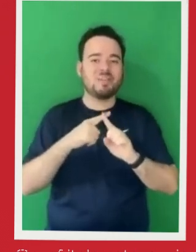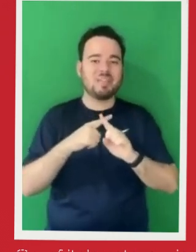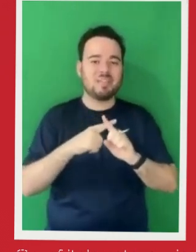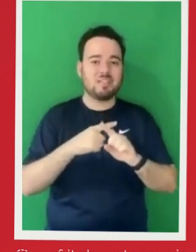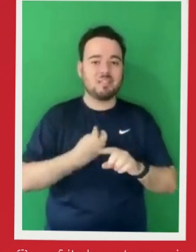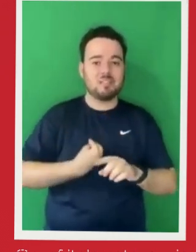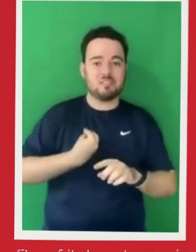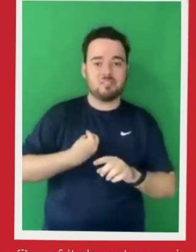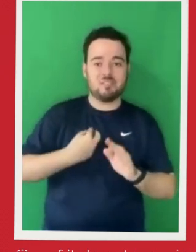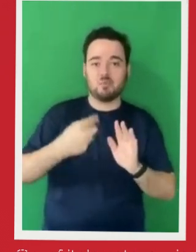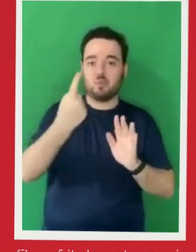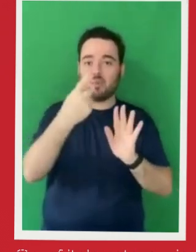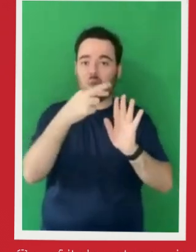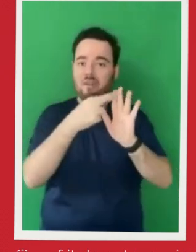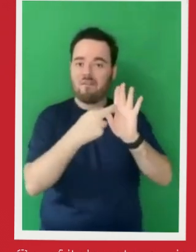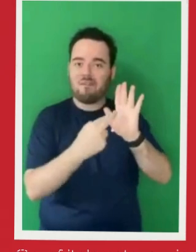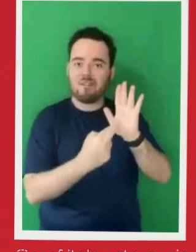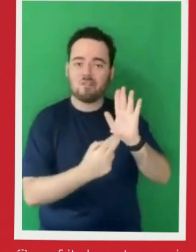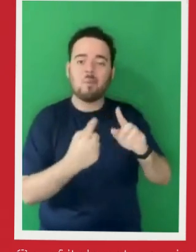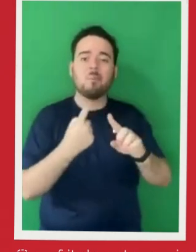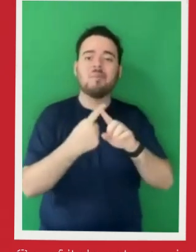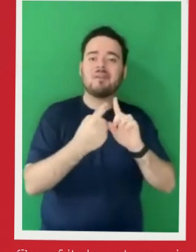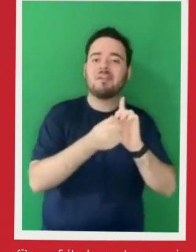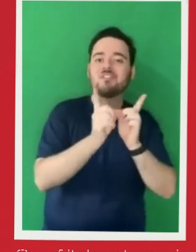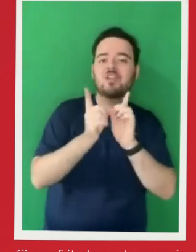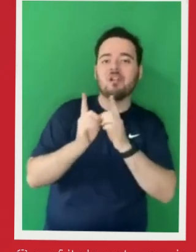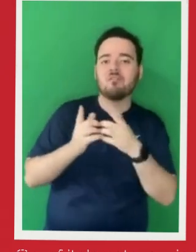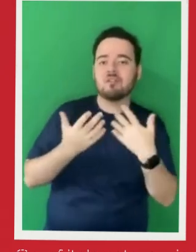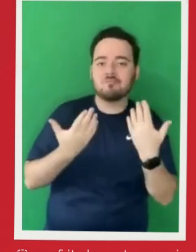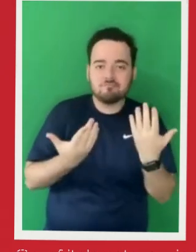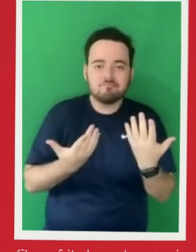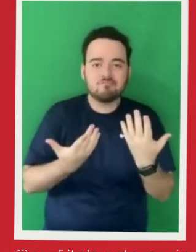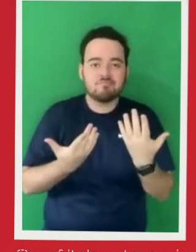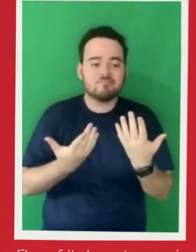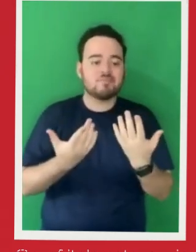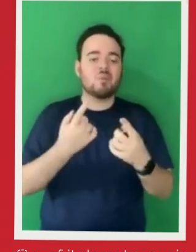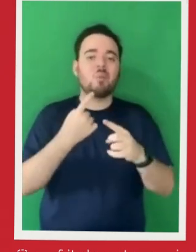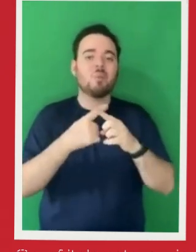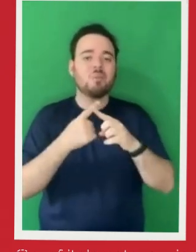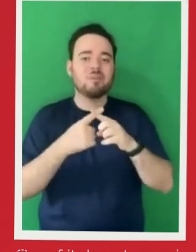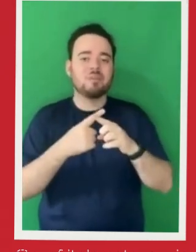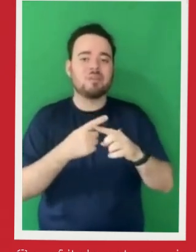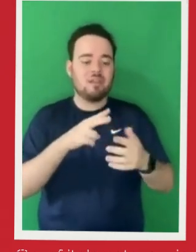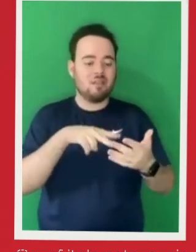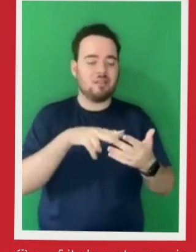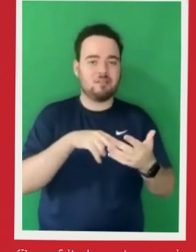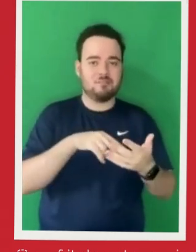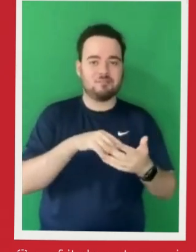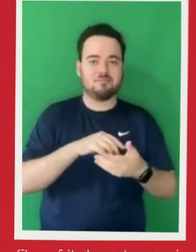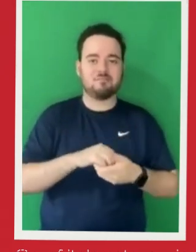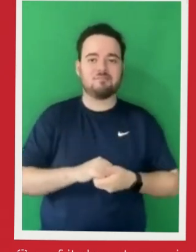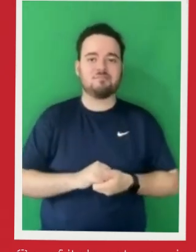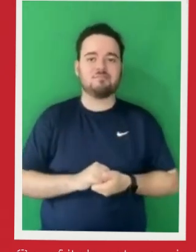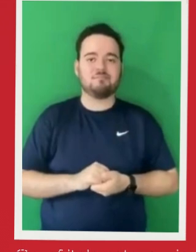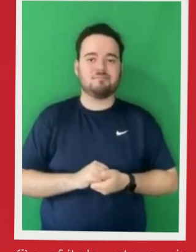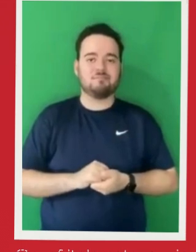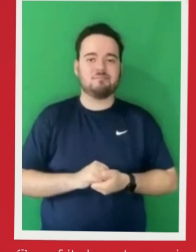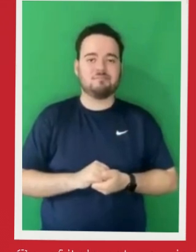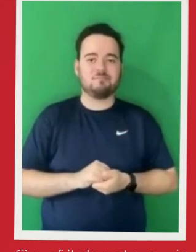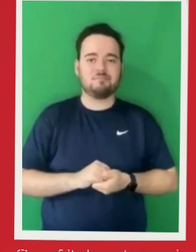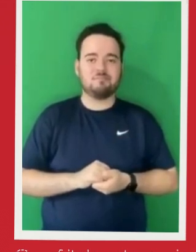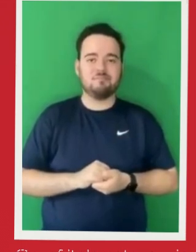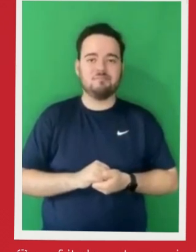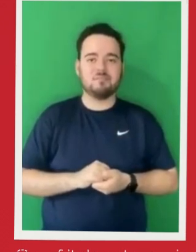elas não estão ali com um critério de por que elas estão dialogando. Foi simplesmente porque foi em algum momento lida.